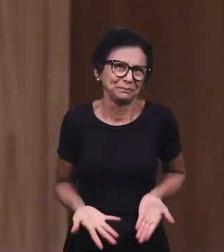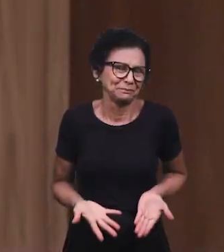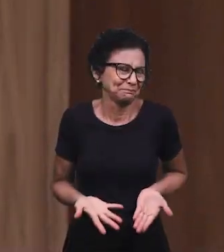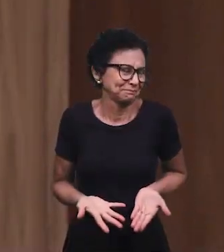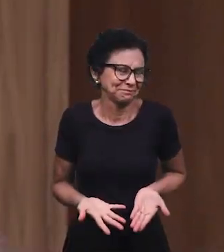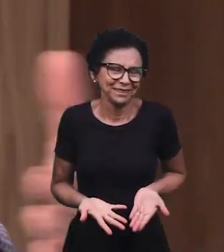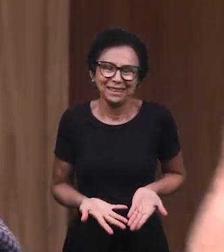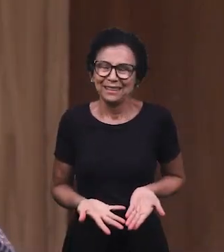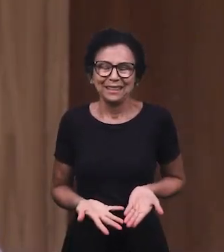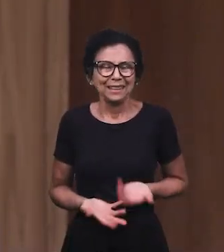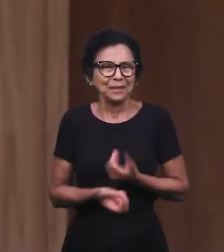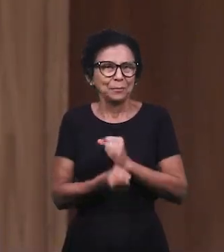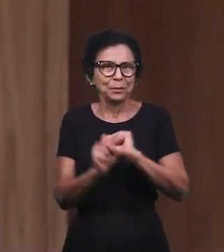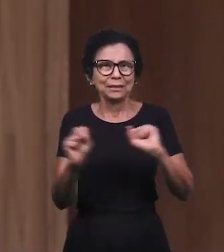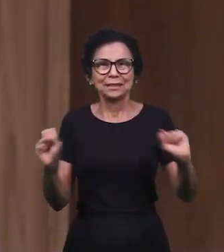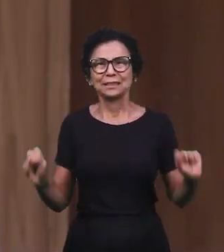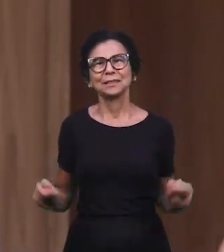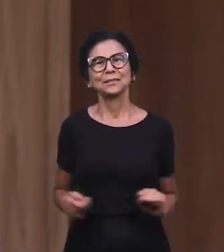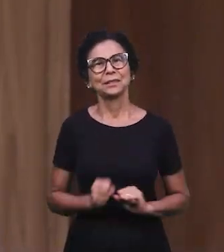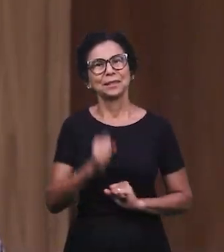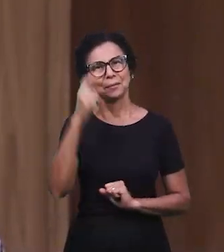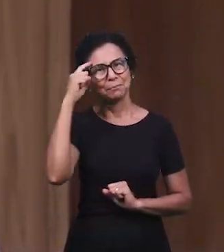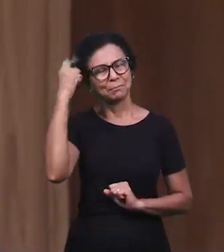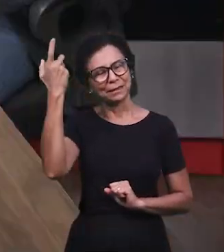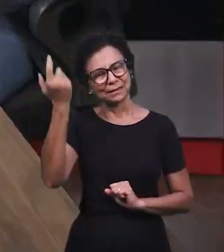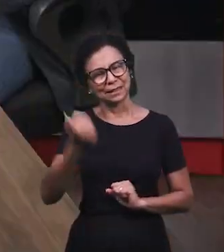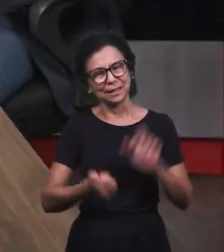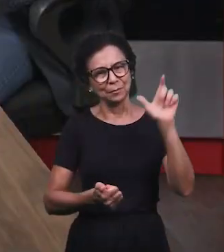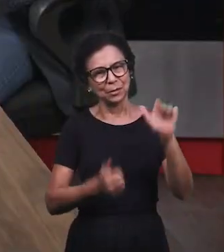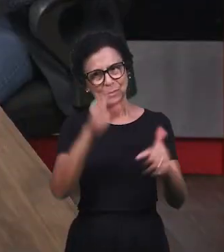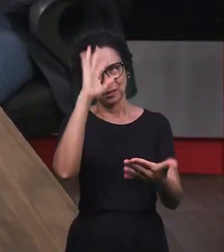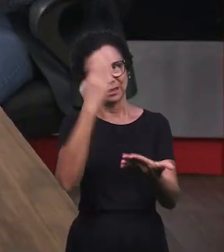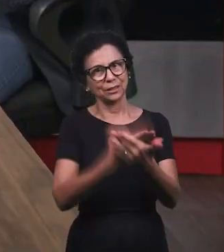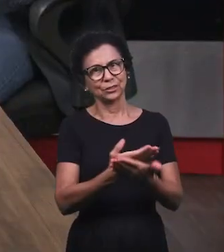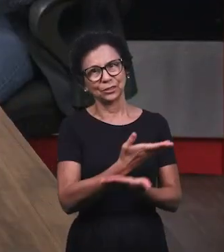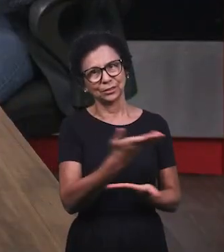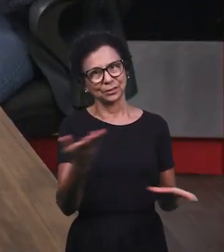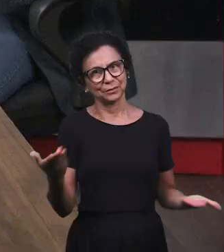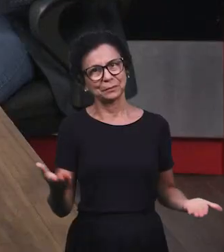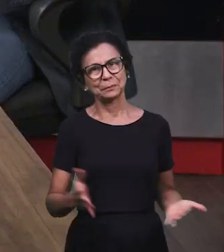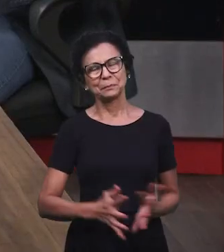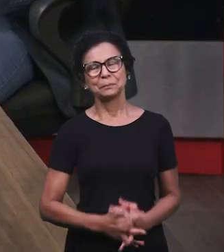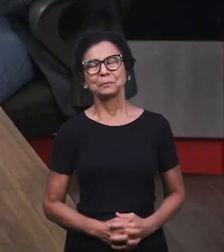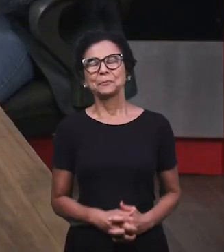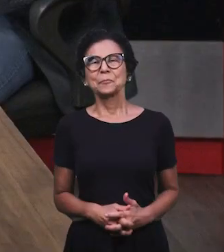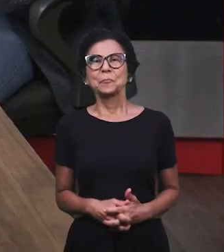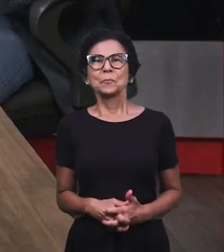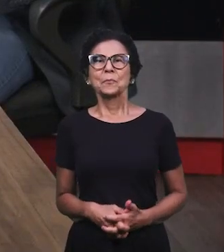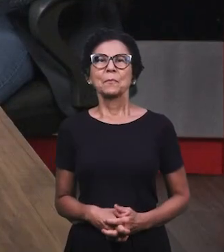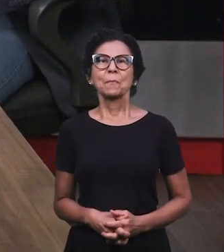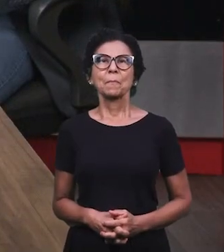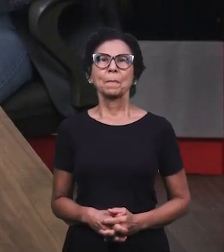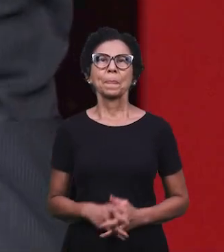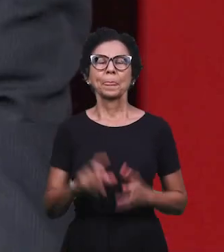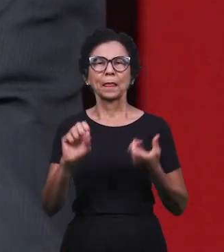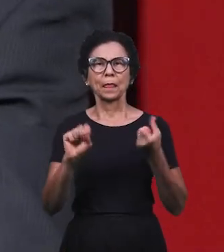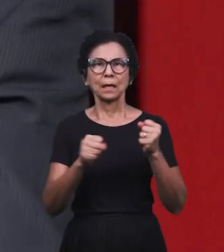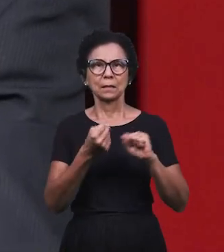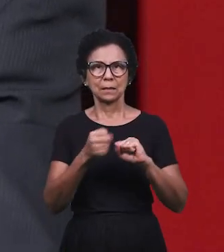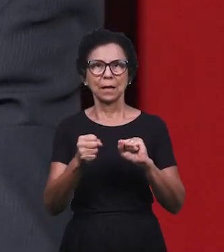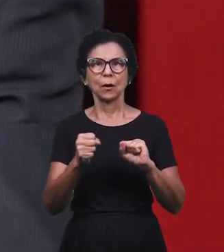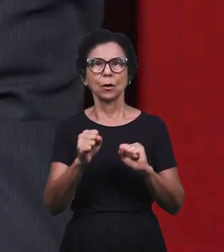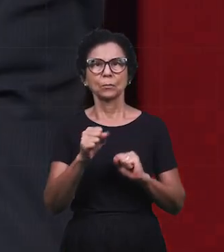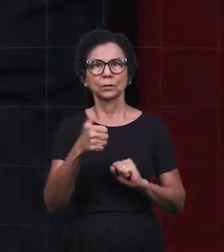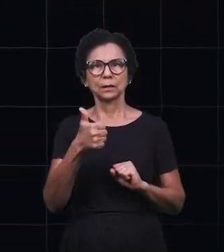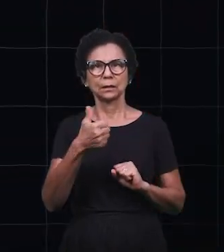surreal imaginar que alguém acredite nisso, né? Há um texto da palavra, Salmo 139, verso